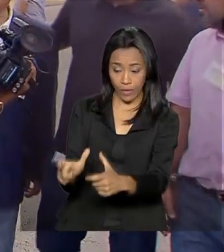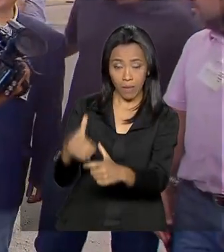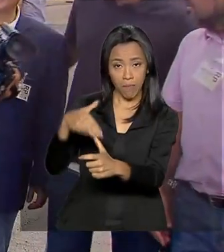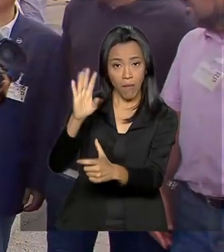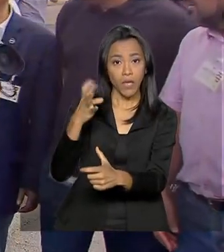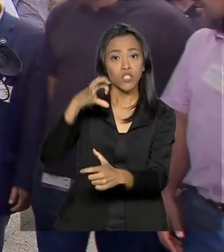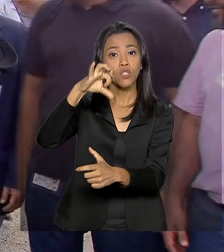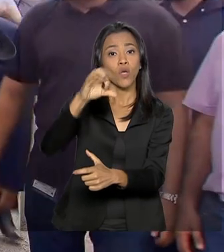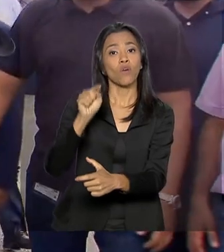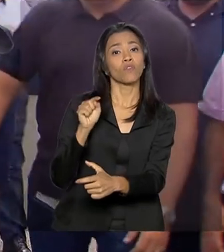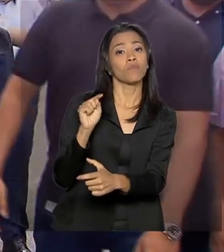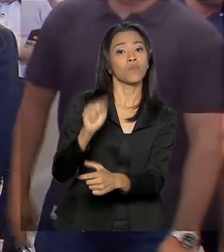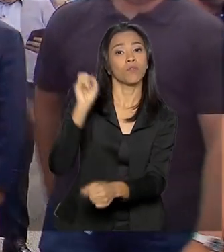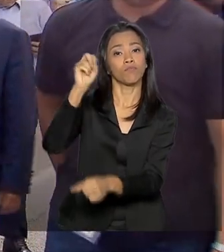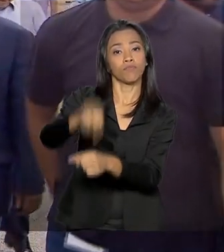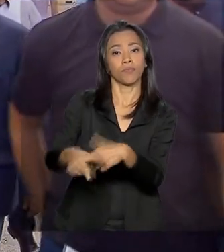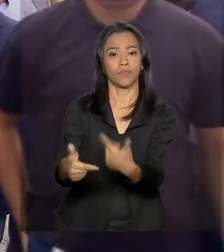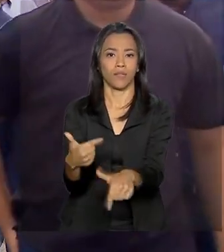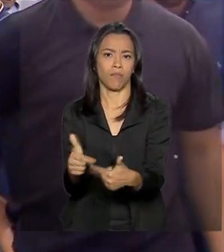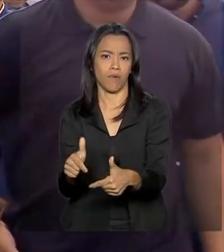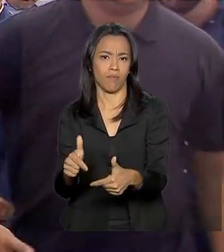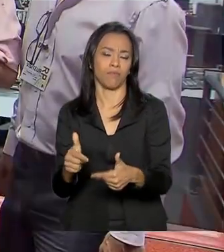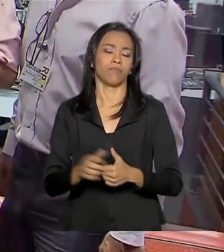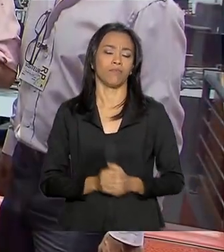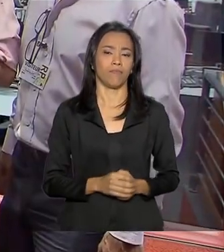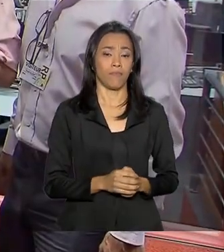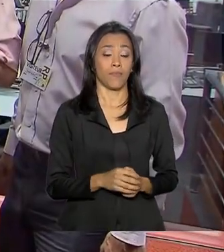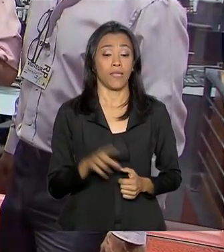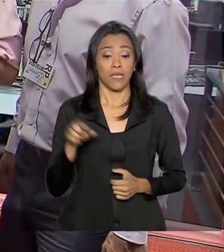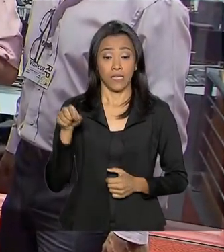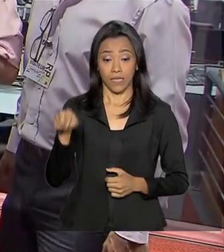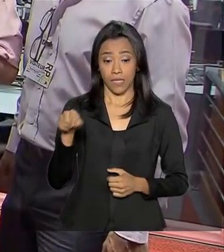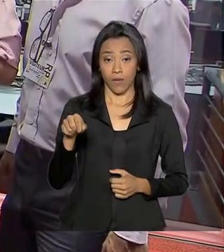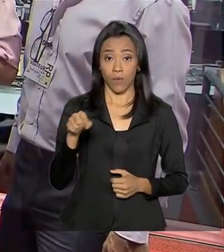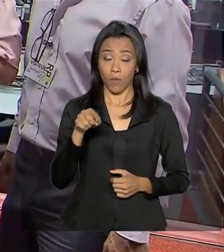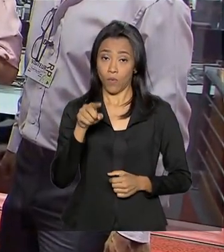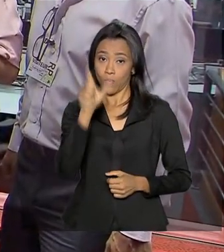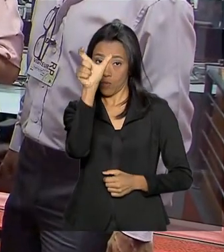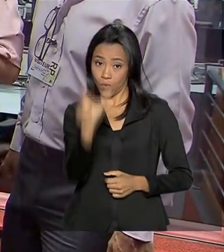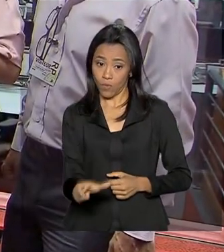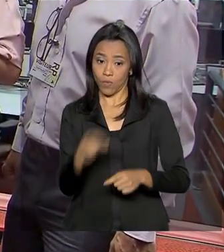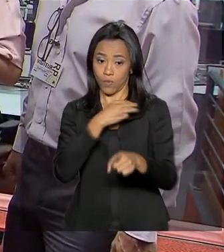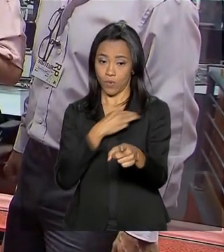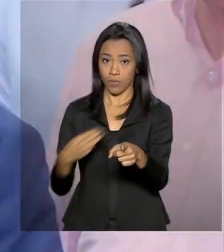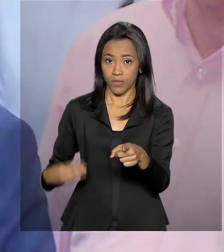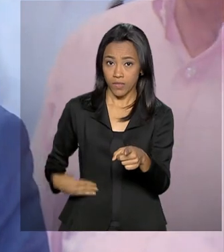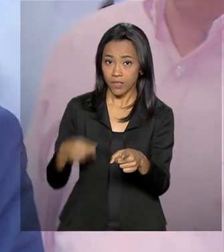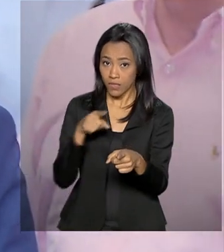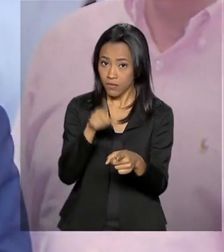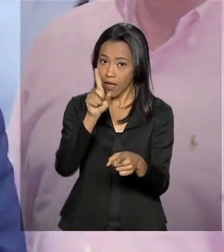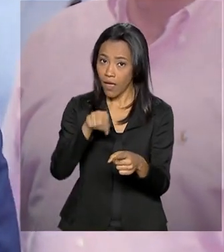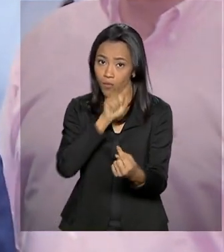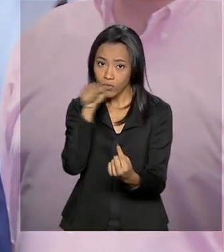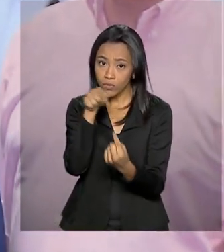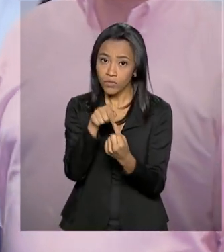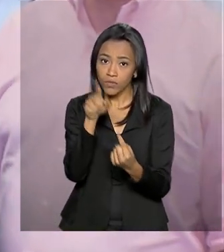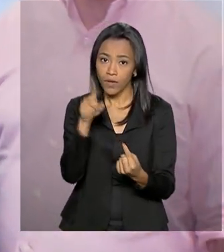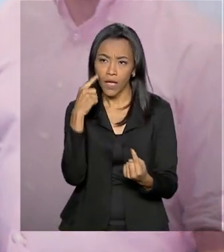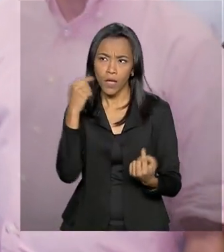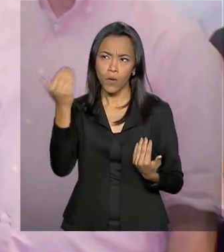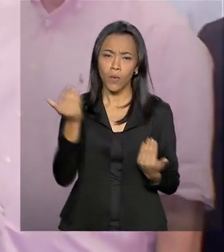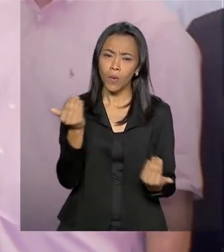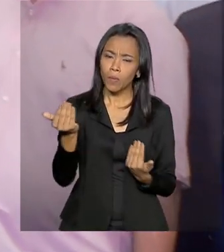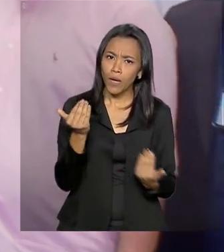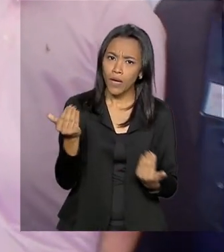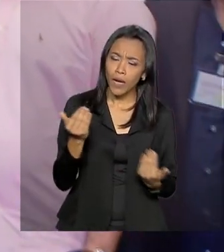9 mil empregos, diretos e indiretos. A ideia, segundo o ministro Marcos Pontes, é comparar o modelo do